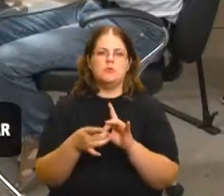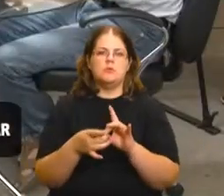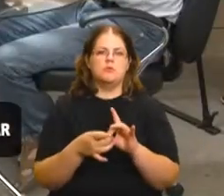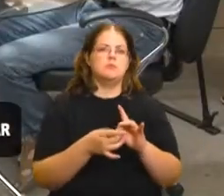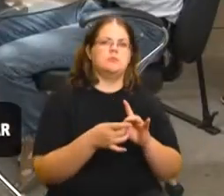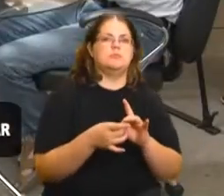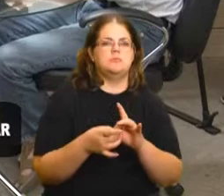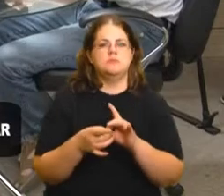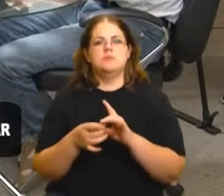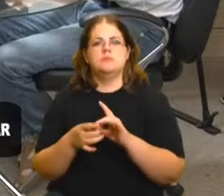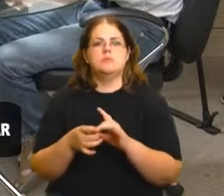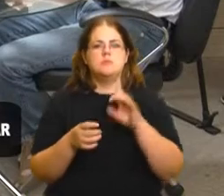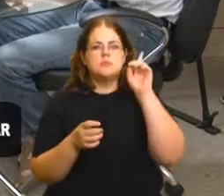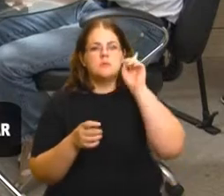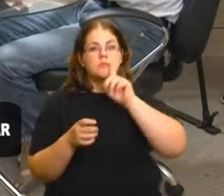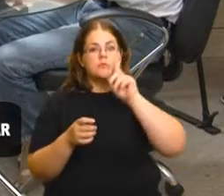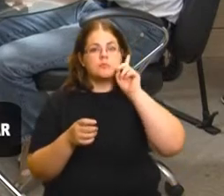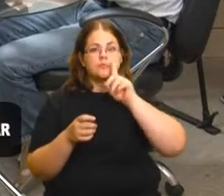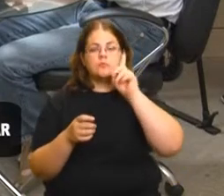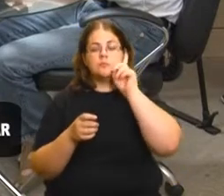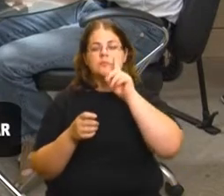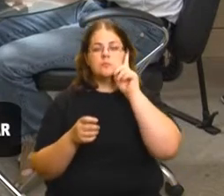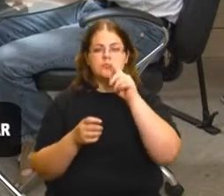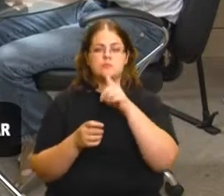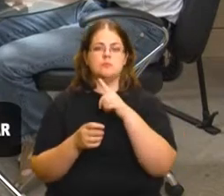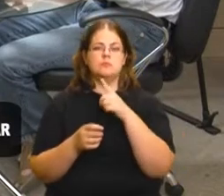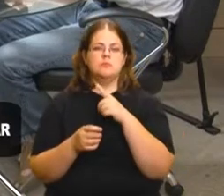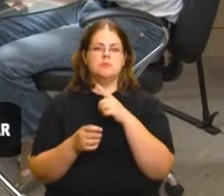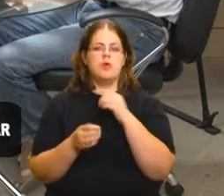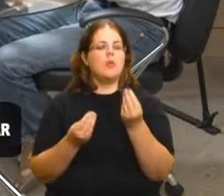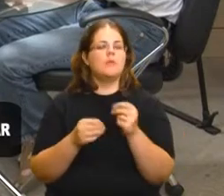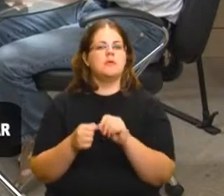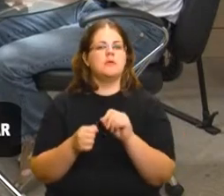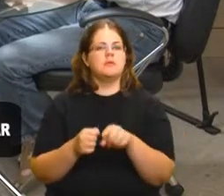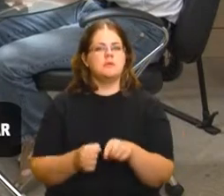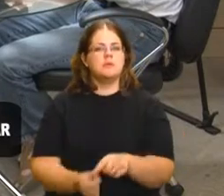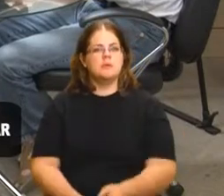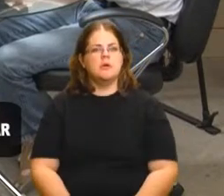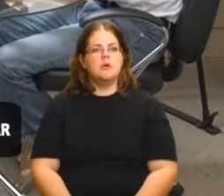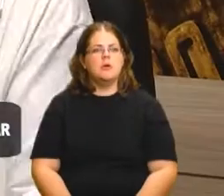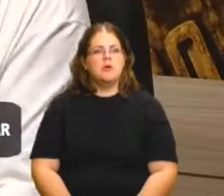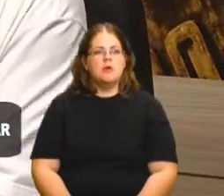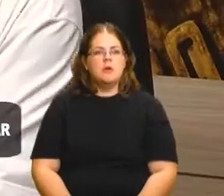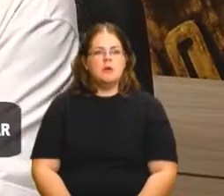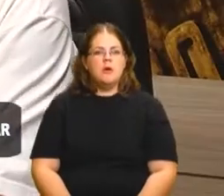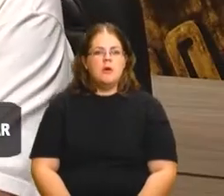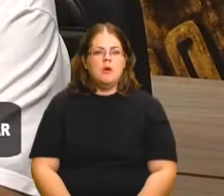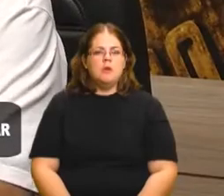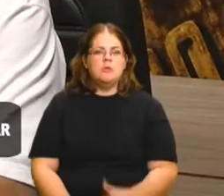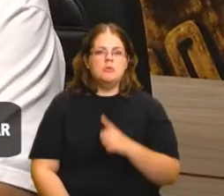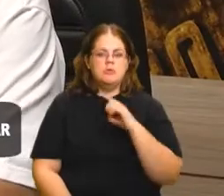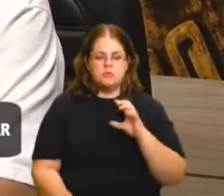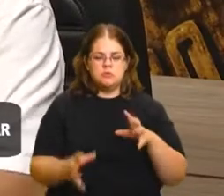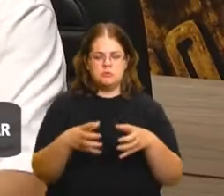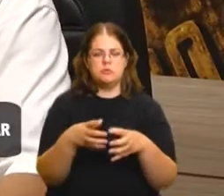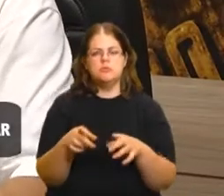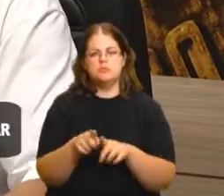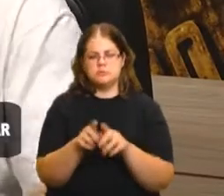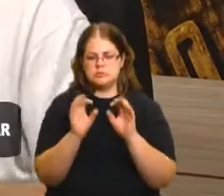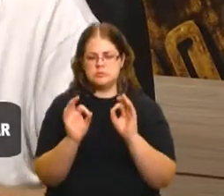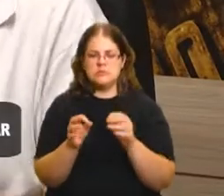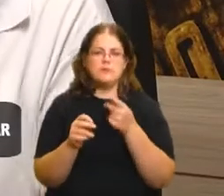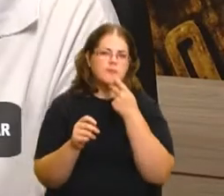com os Estados Unidos, e eles preponderam. Então, a linha dura é mais ou menos